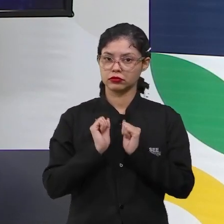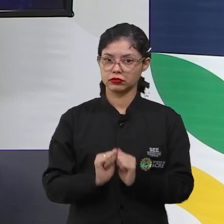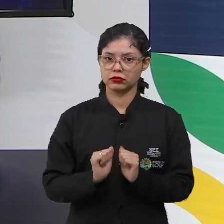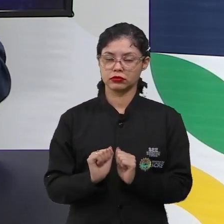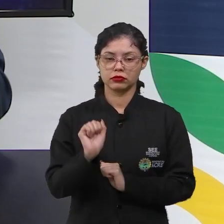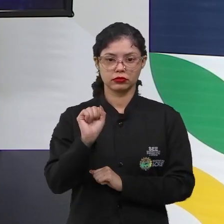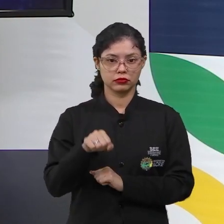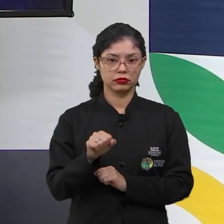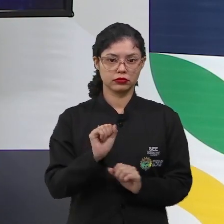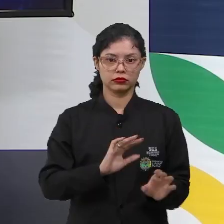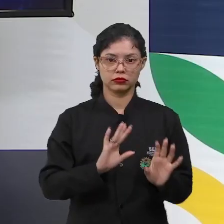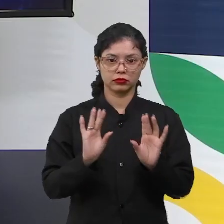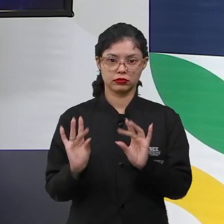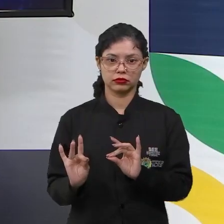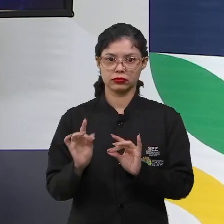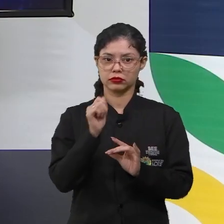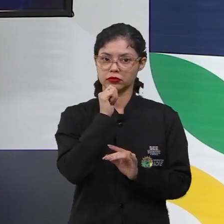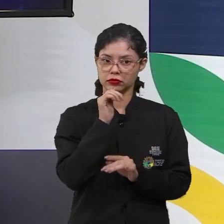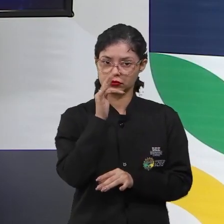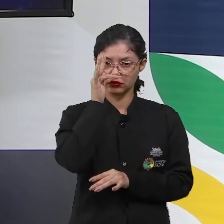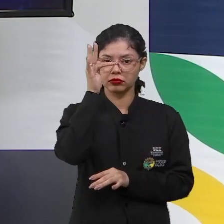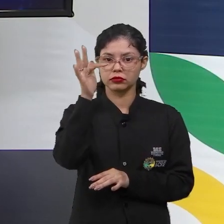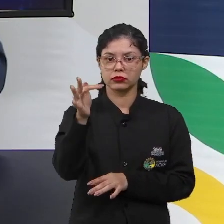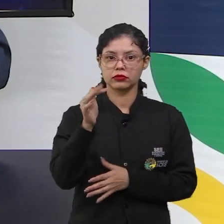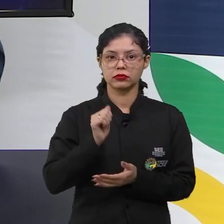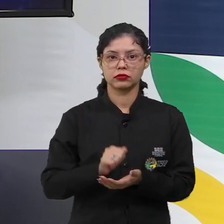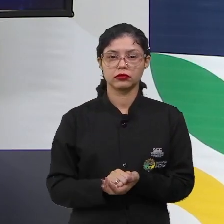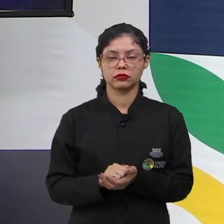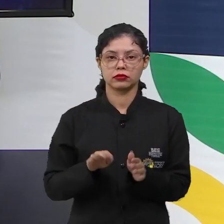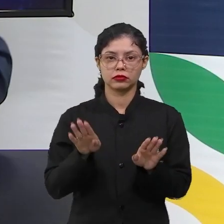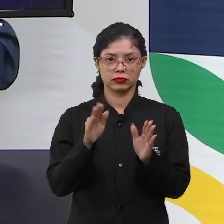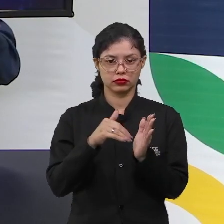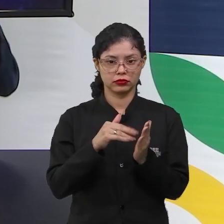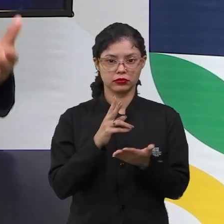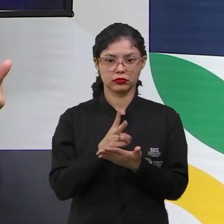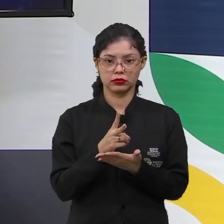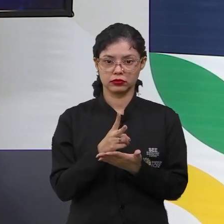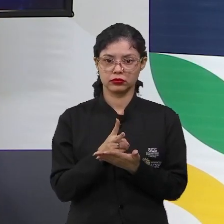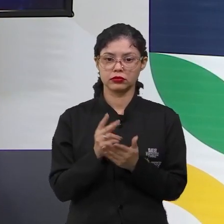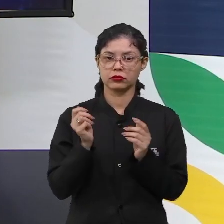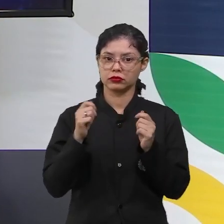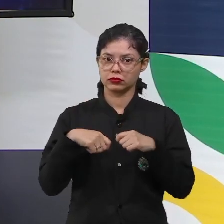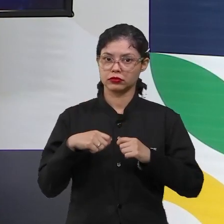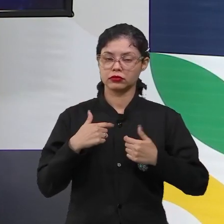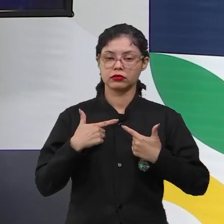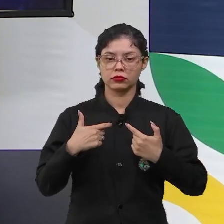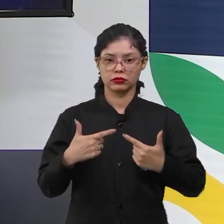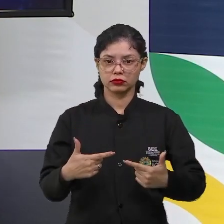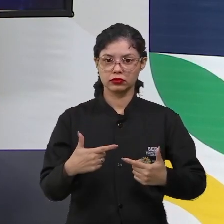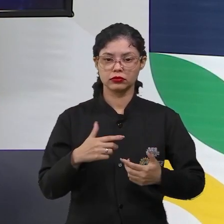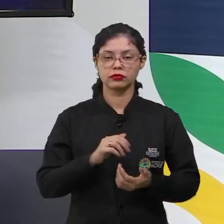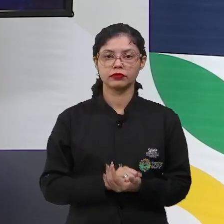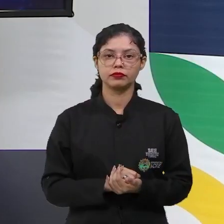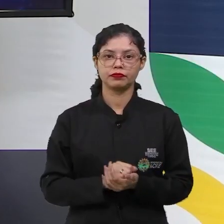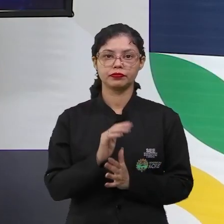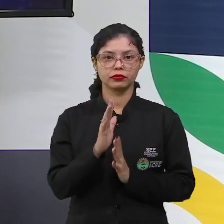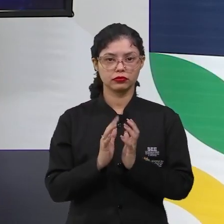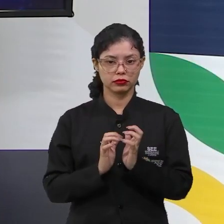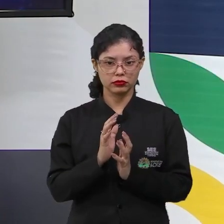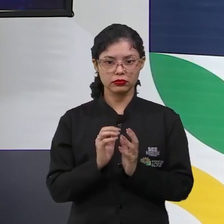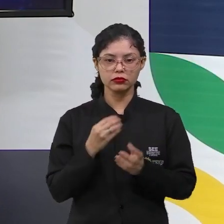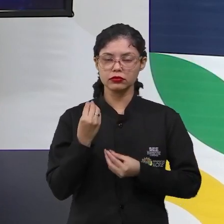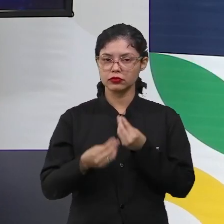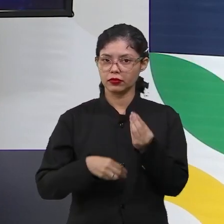sim acarretar futuras tensões e até uma possível guerra. Então, esses conflitos,